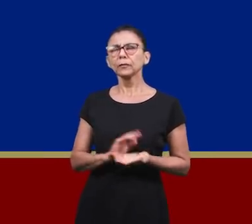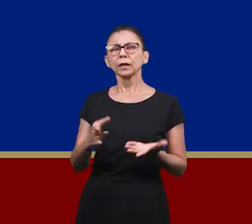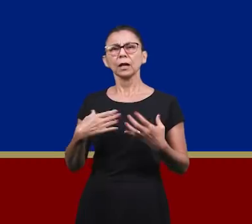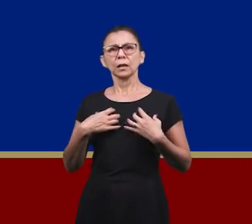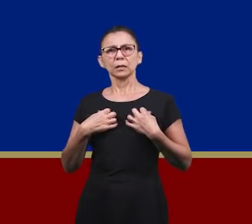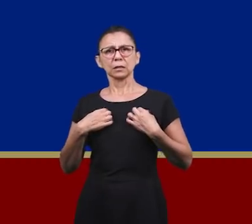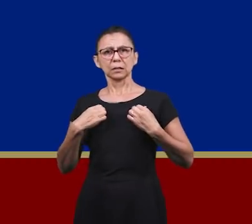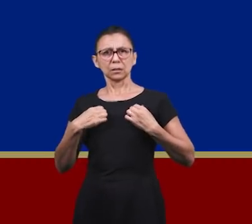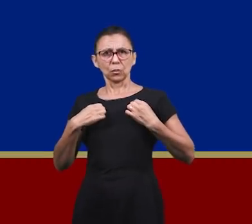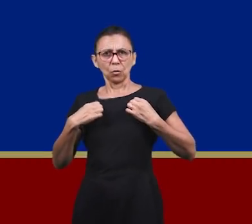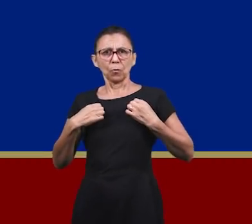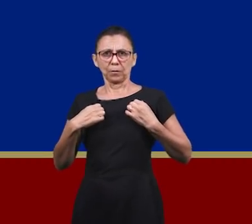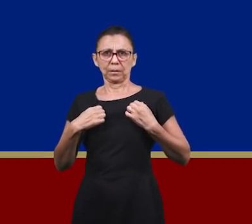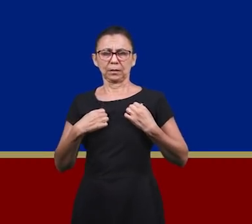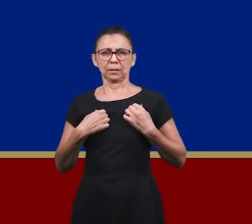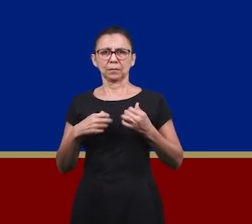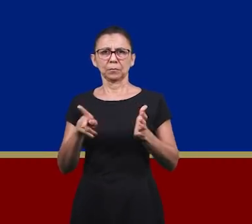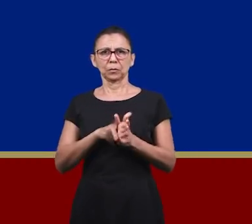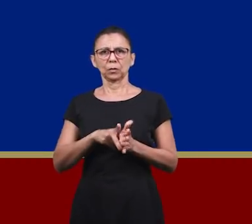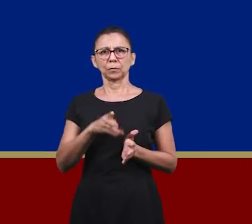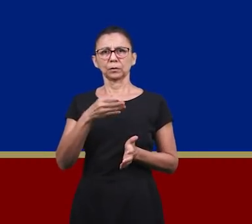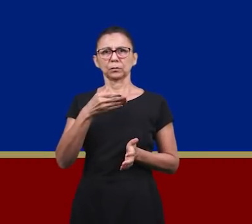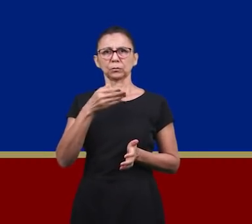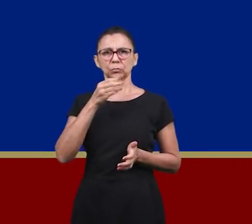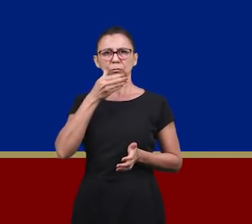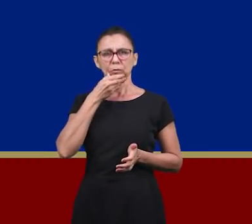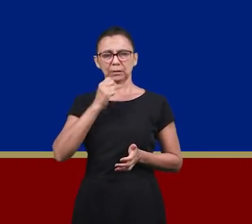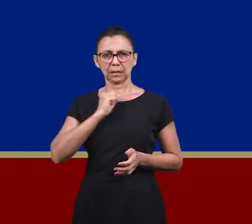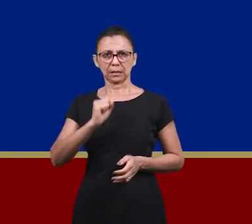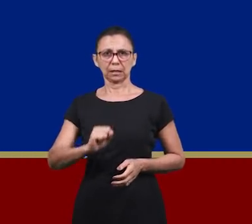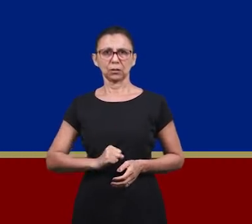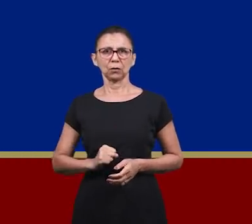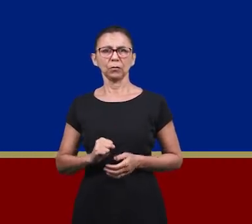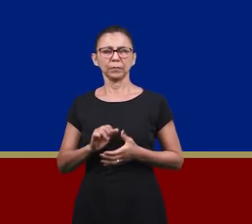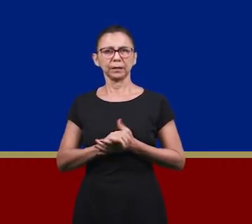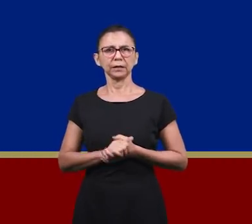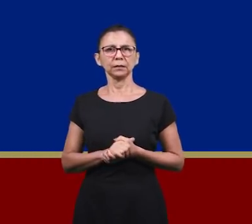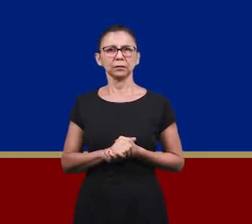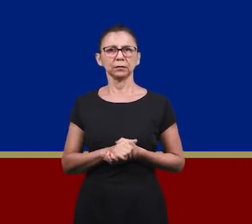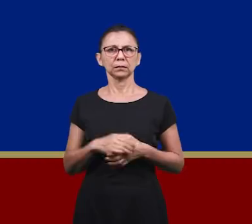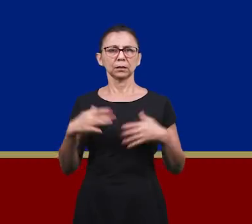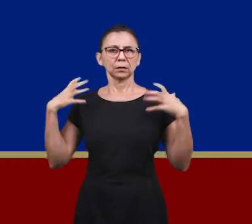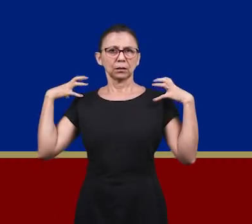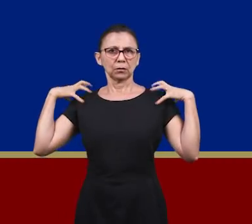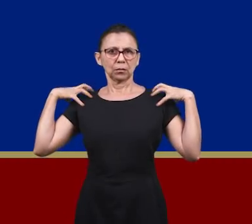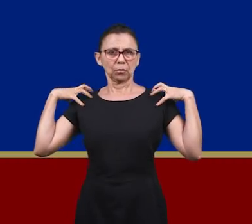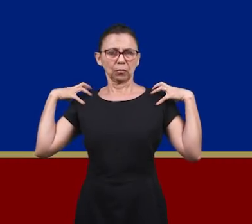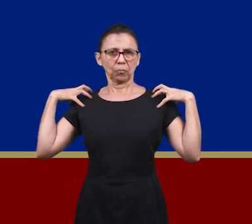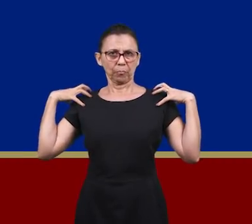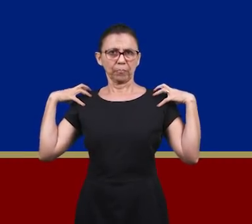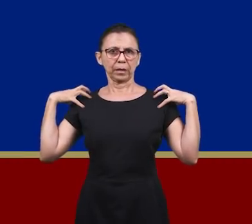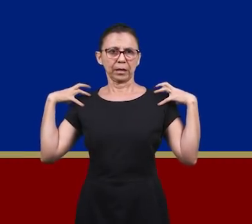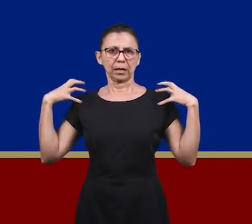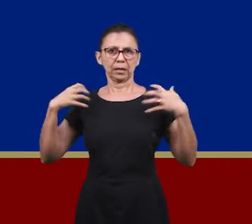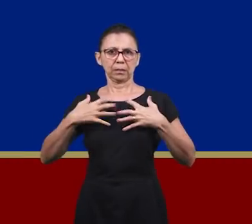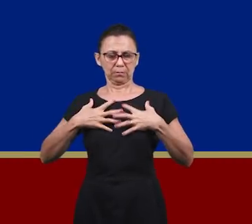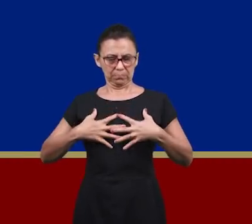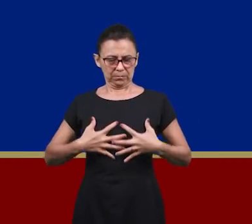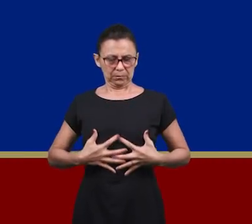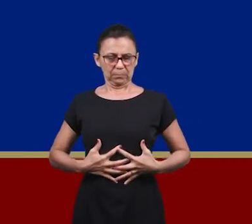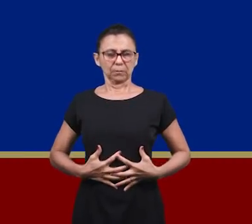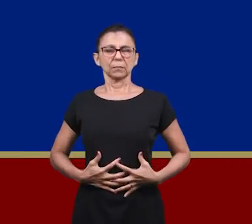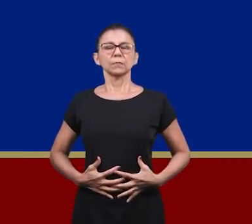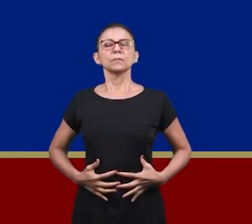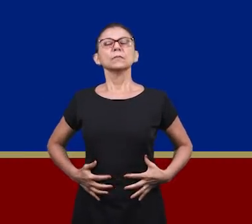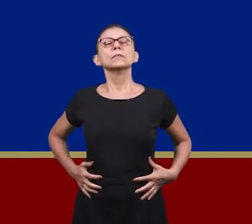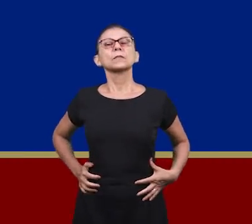sacerdotais, as ombreiras e o peitoral simbolizam que Jesus levou sobre os seus